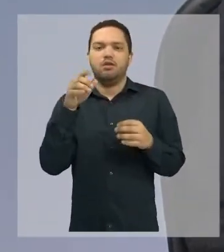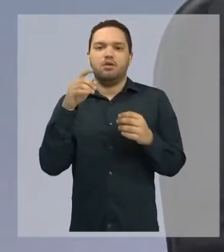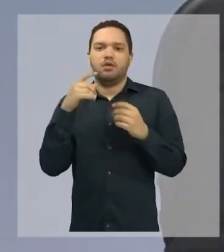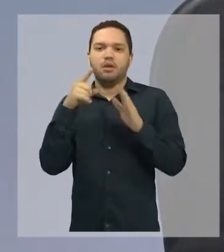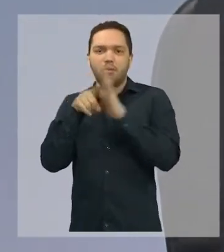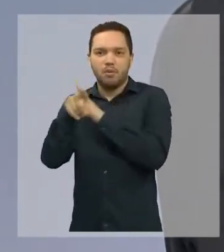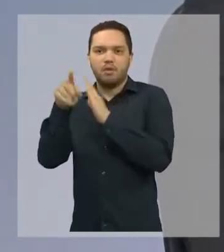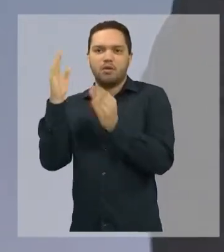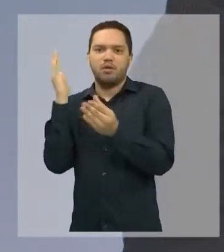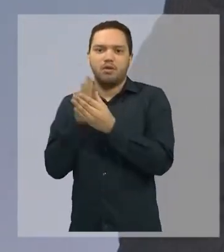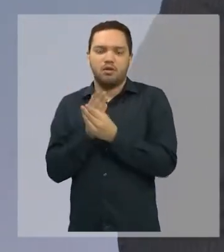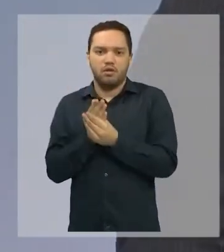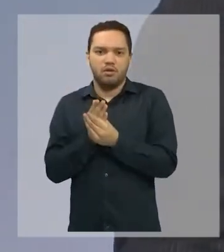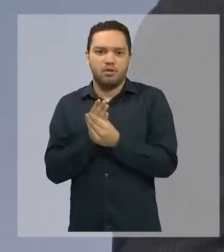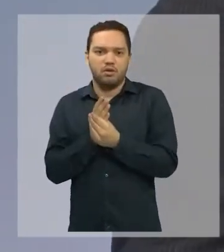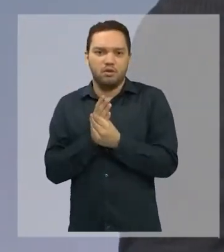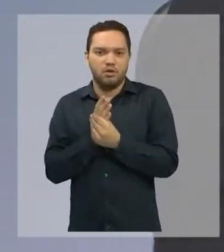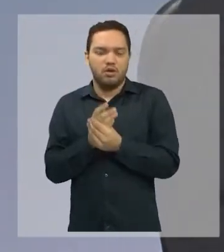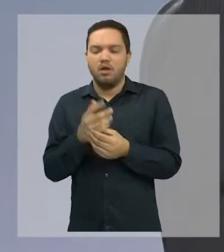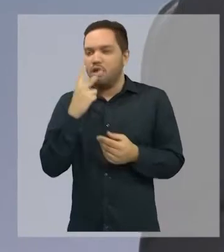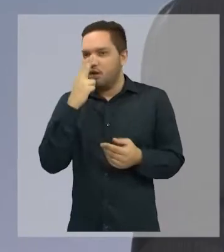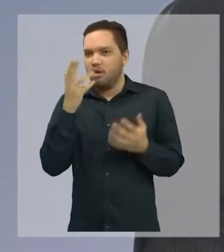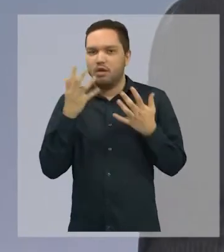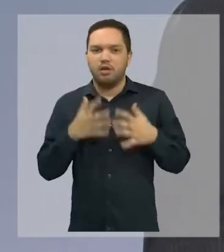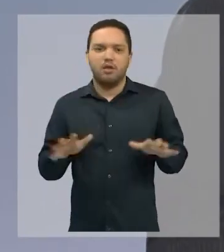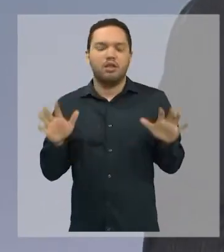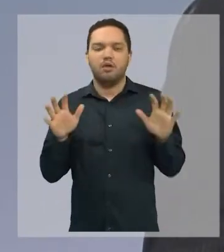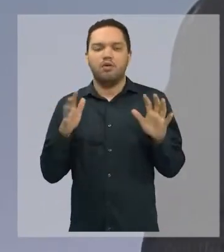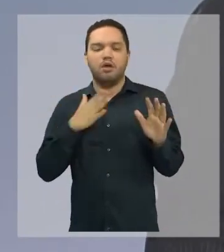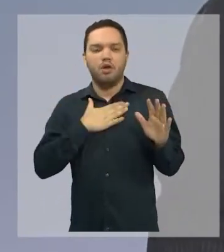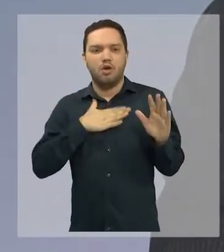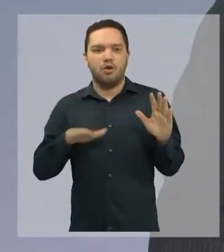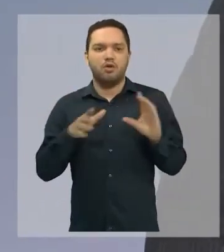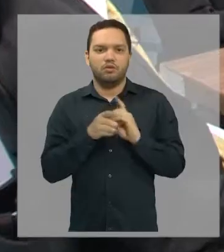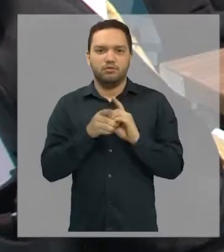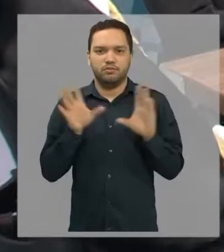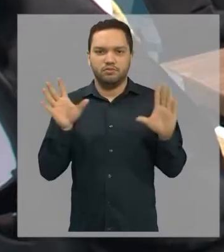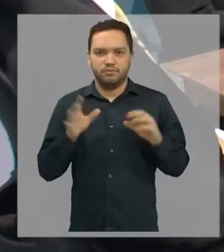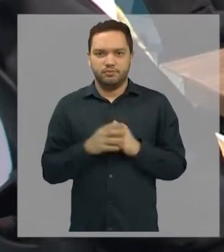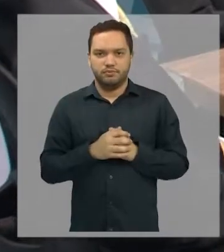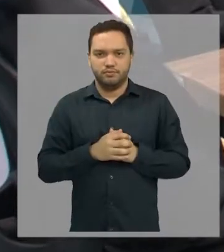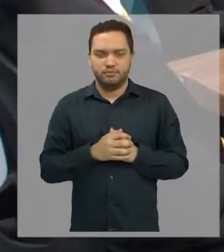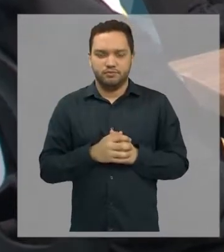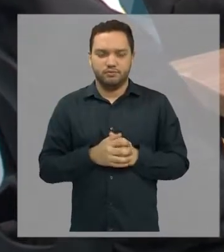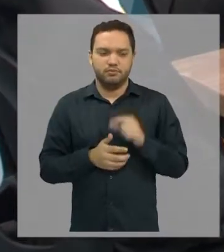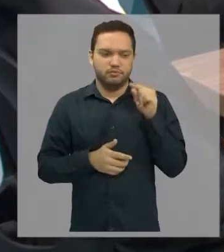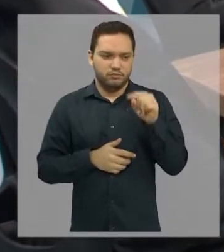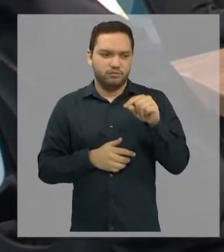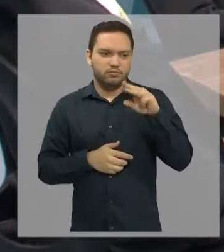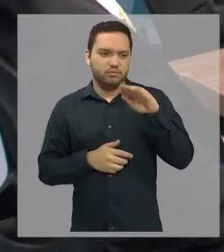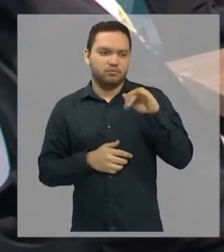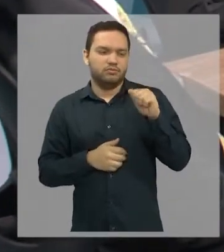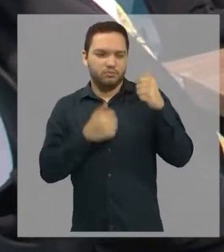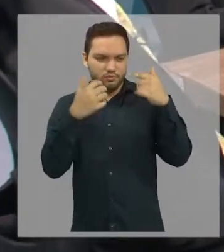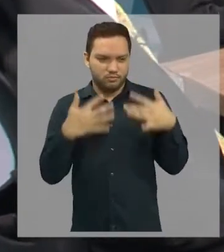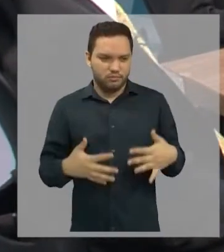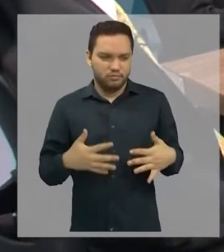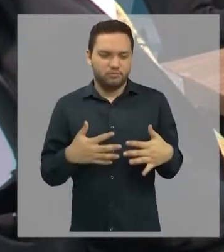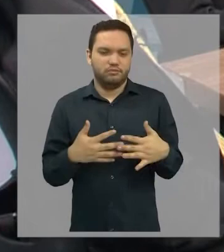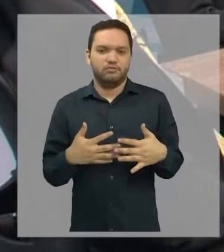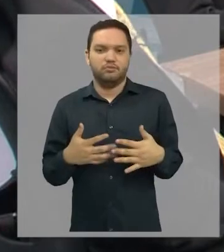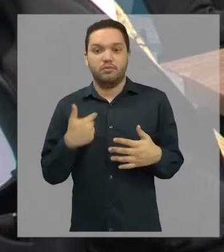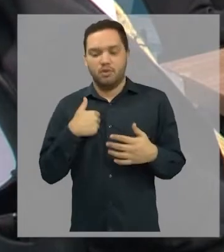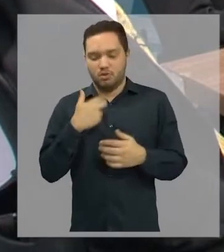do ministro. Ele não tem capacidade de conviver com o regime democrático. O que o professor Maia está dizendo me suscita uma questão gravíssima. Eu